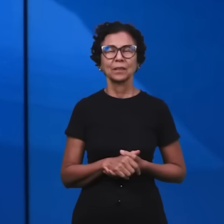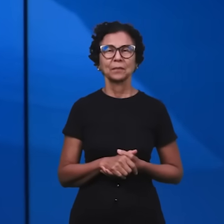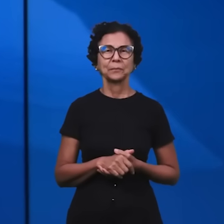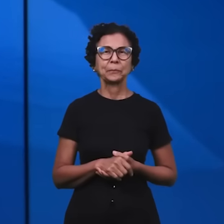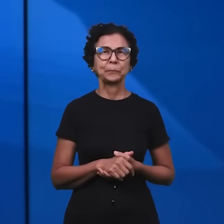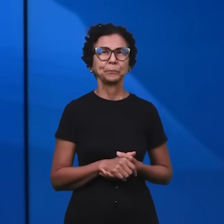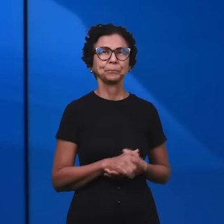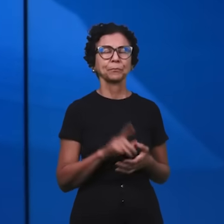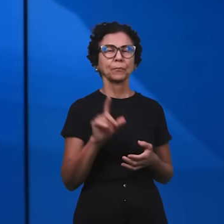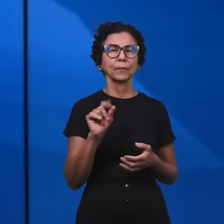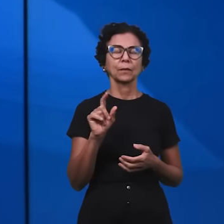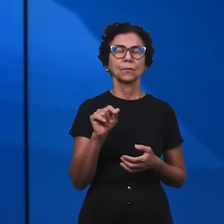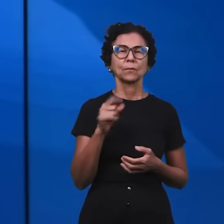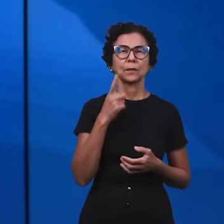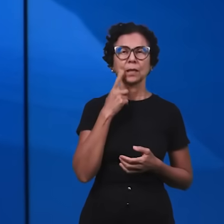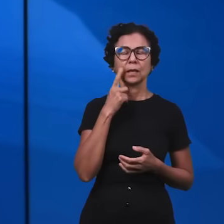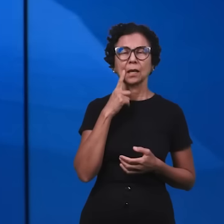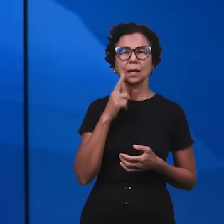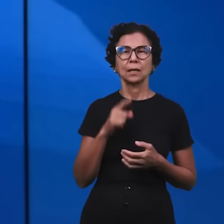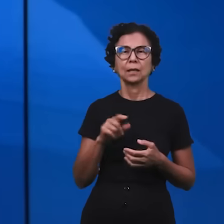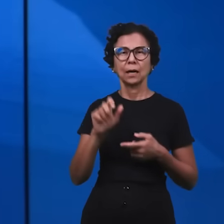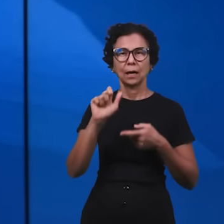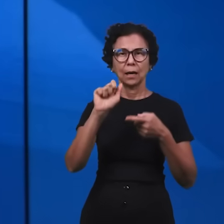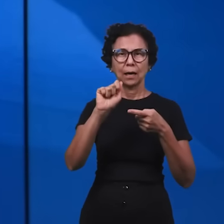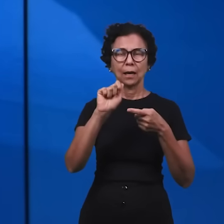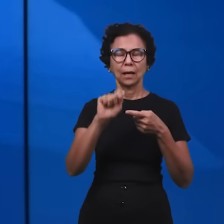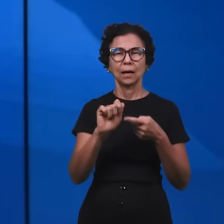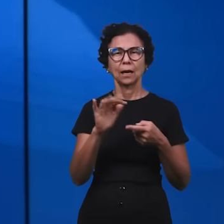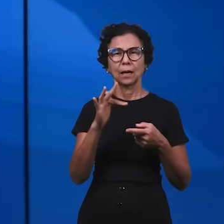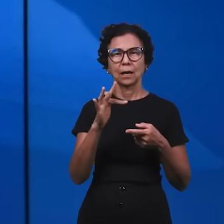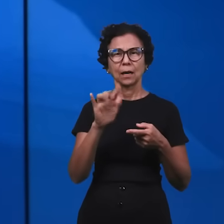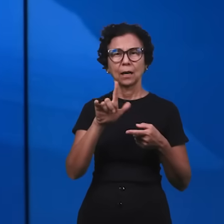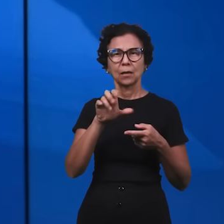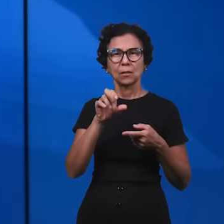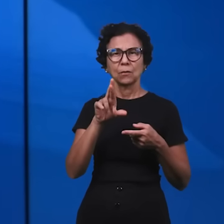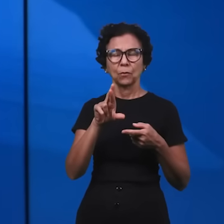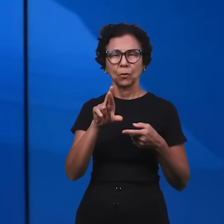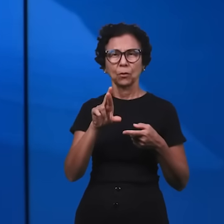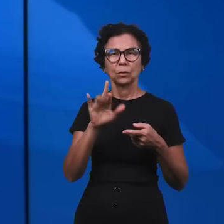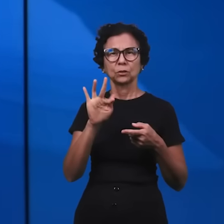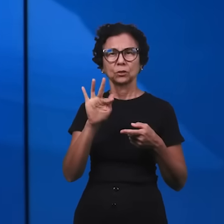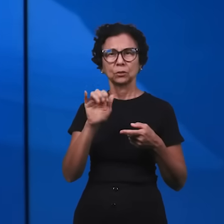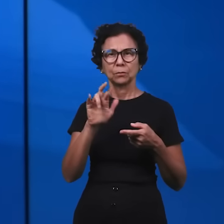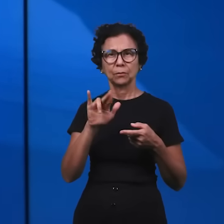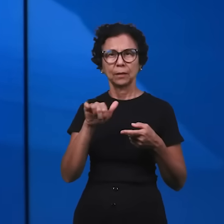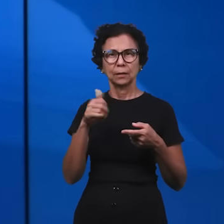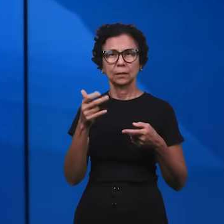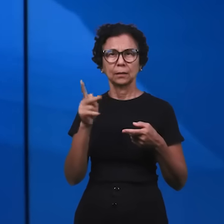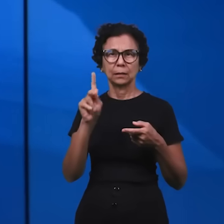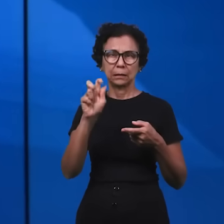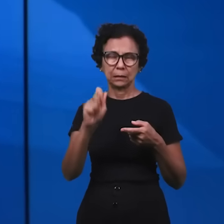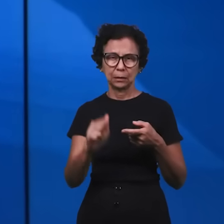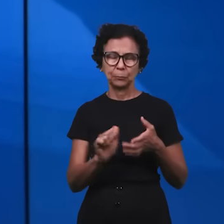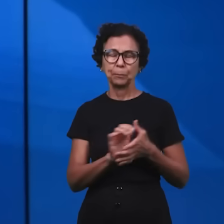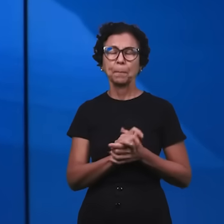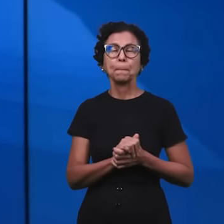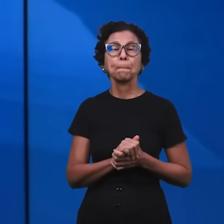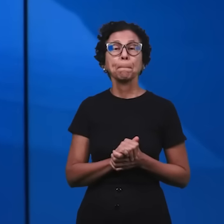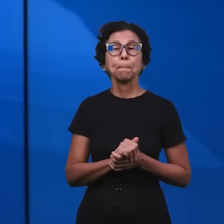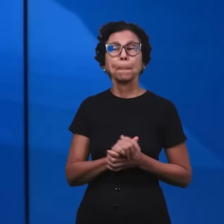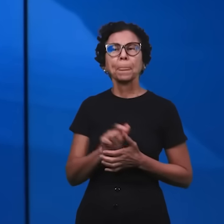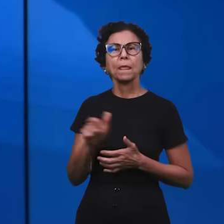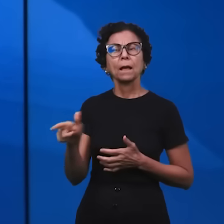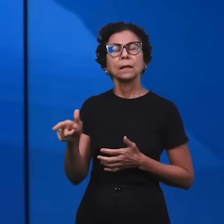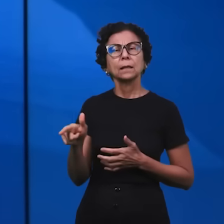para responder. E nós vamos ter, primeiramente, quem vai falar sobre a flor de farinha vai ser o nosso irmão, o diácono Geraldo Márcio.